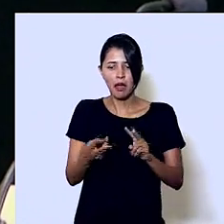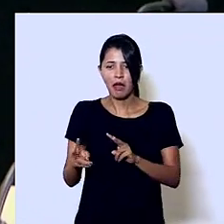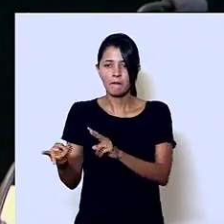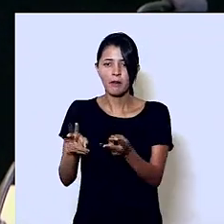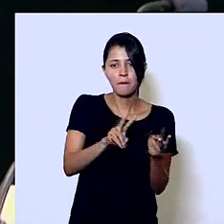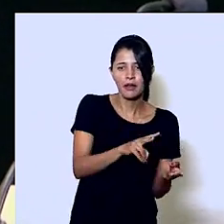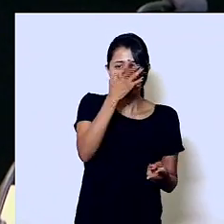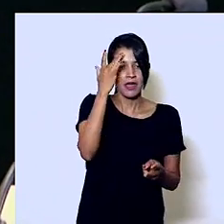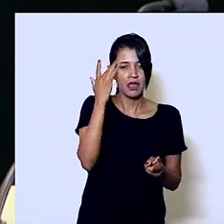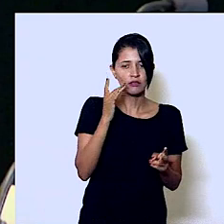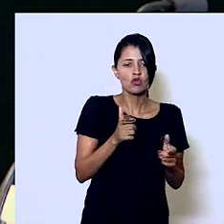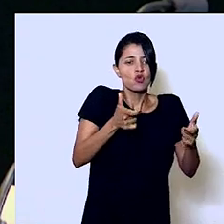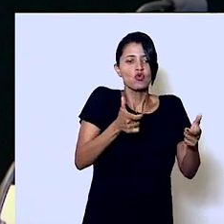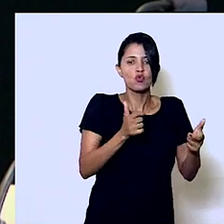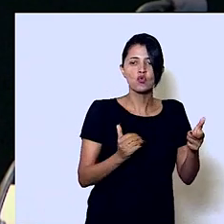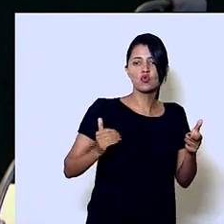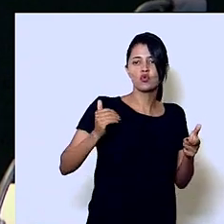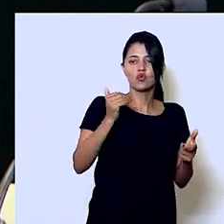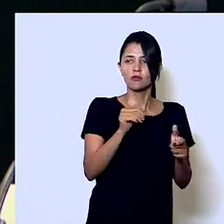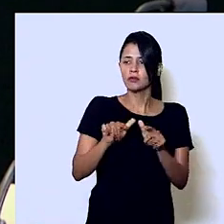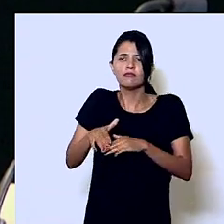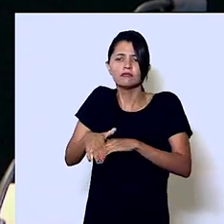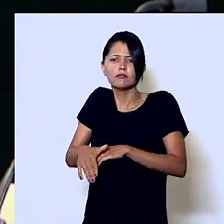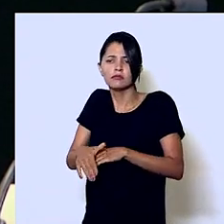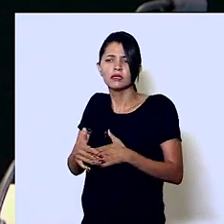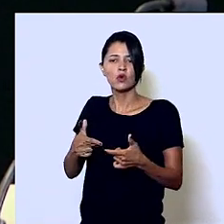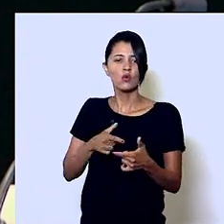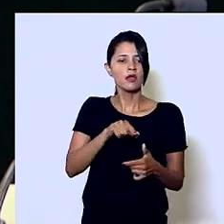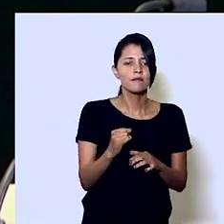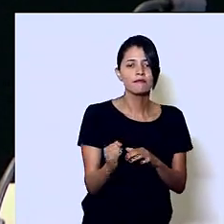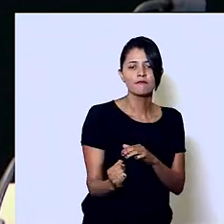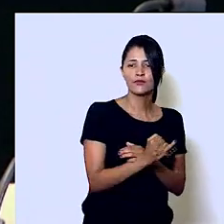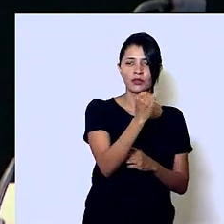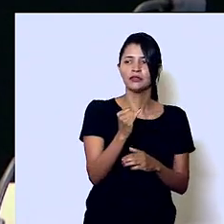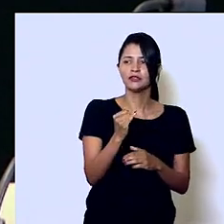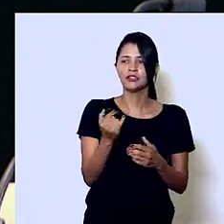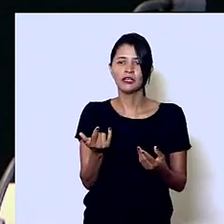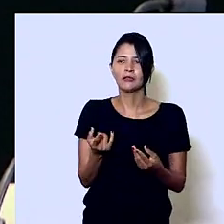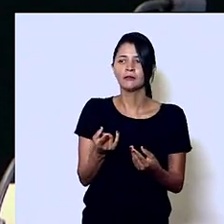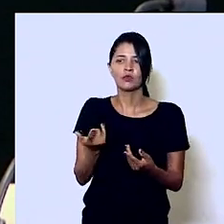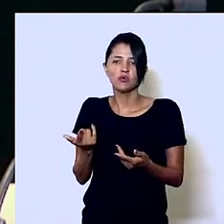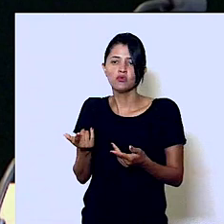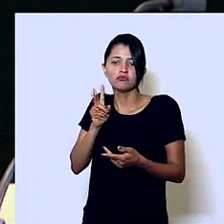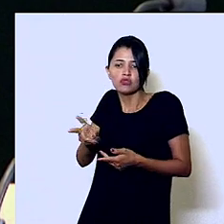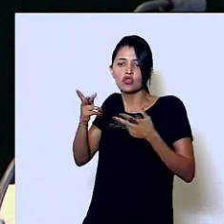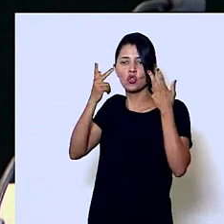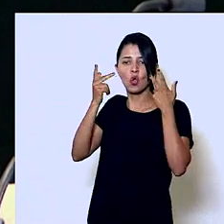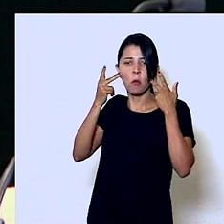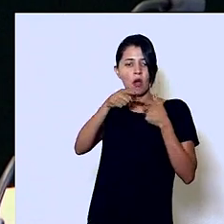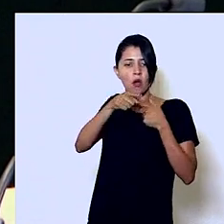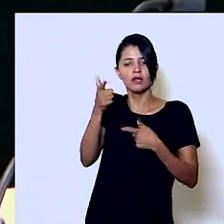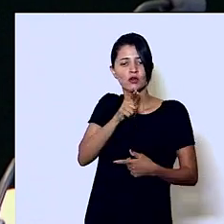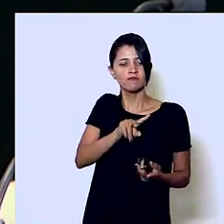entre o fundamental e importante, e o comezinho, o trivial. Quando o ministro João Roma